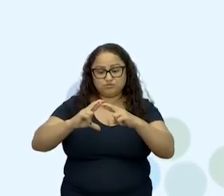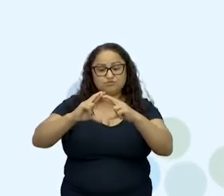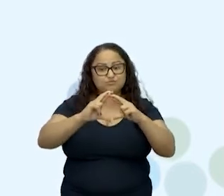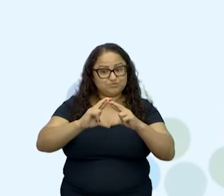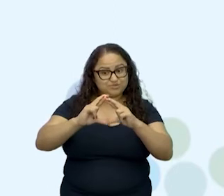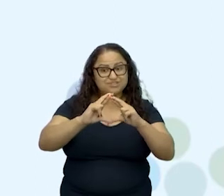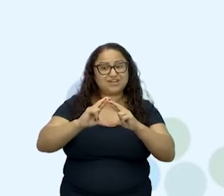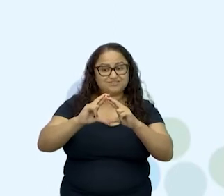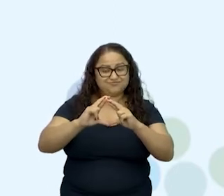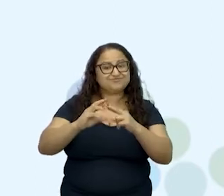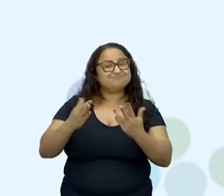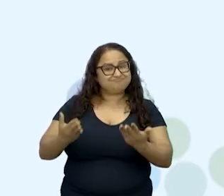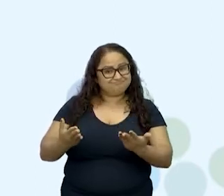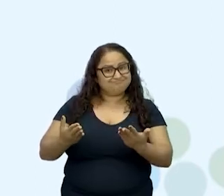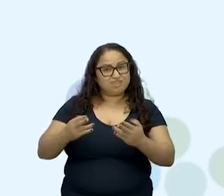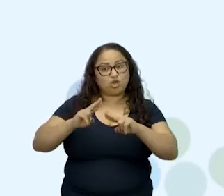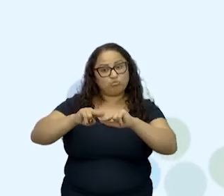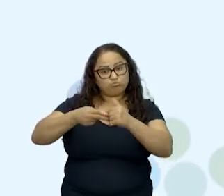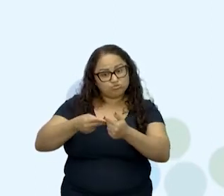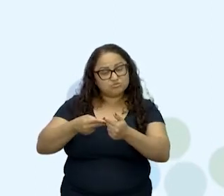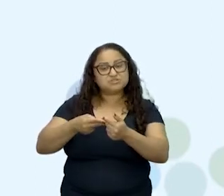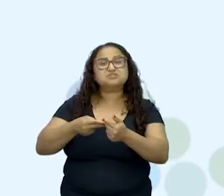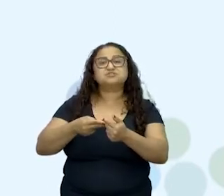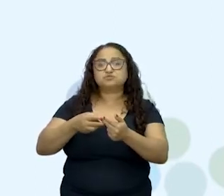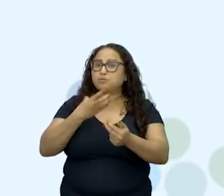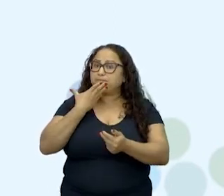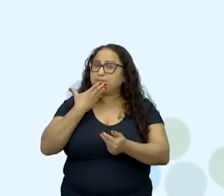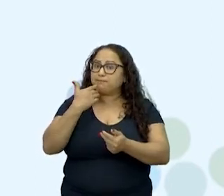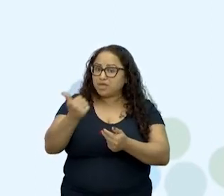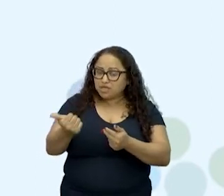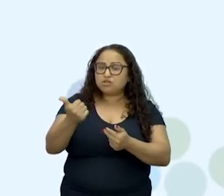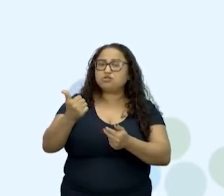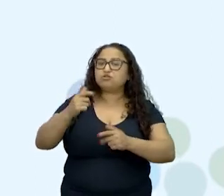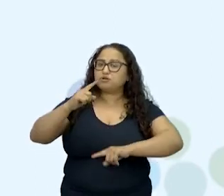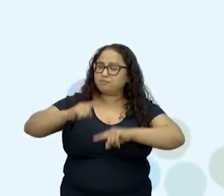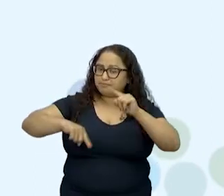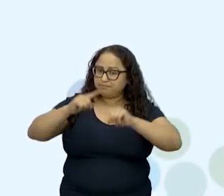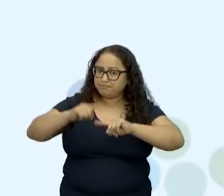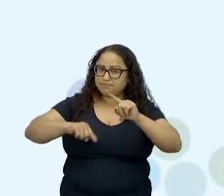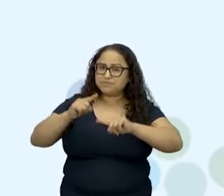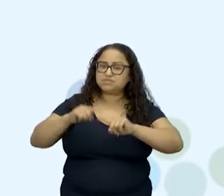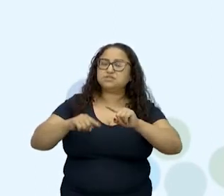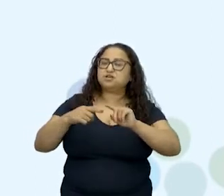né? Então, assim, para garantir que o material chegue